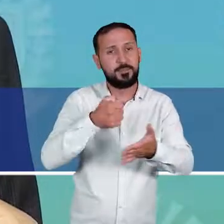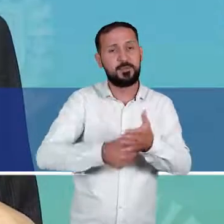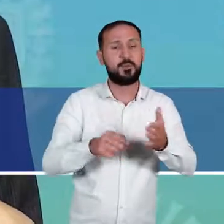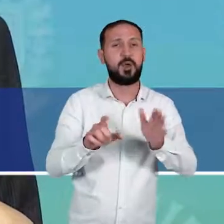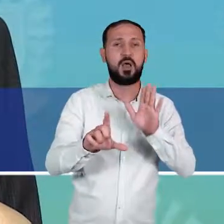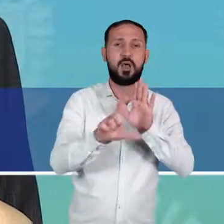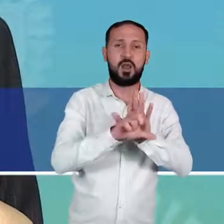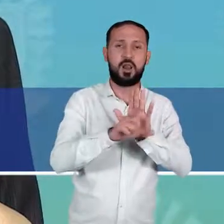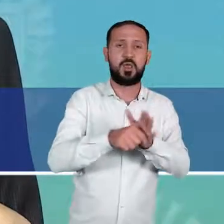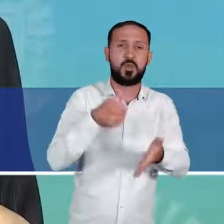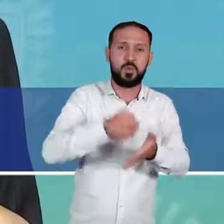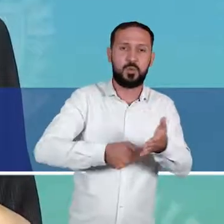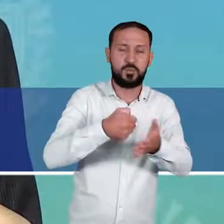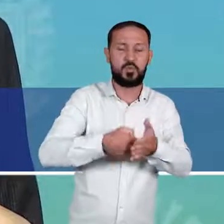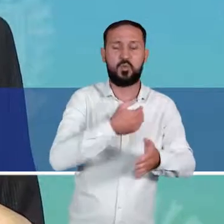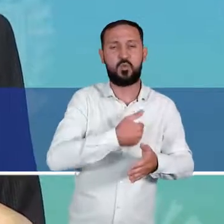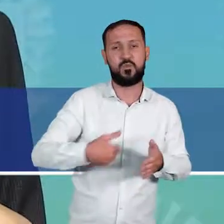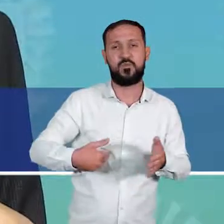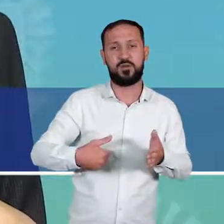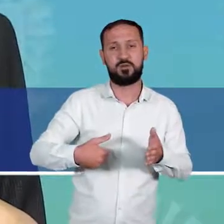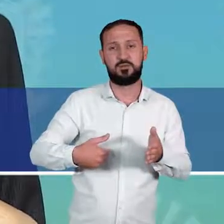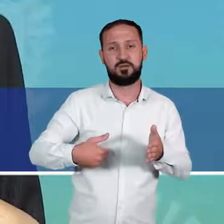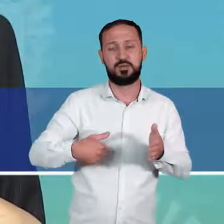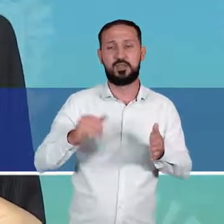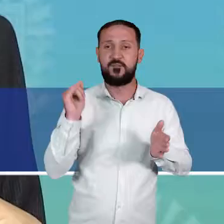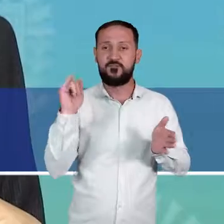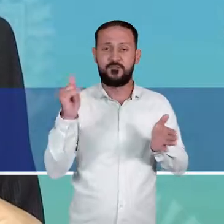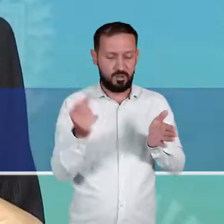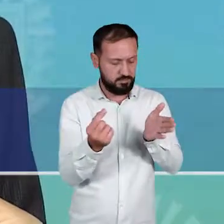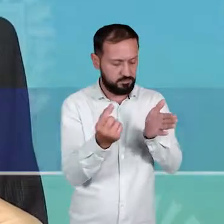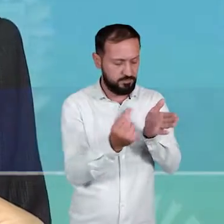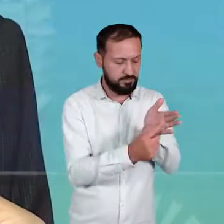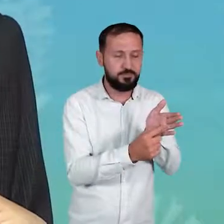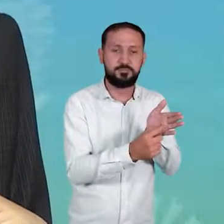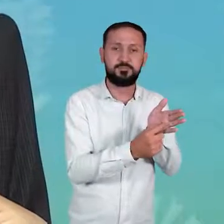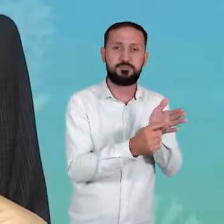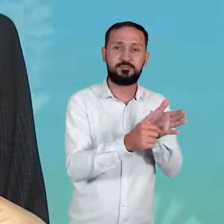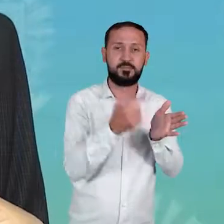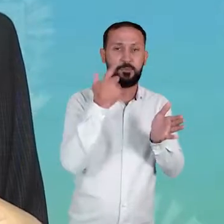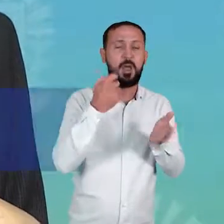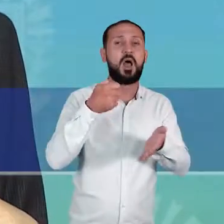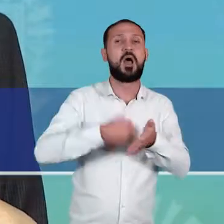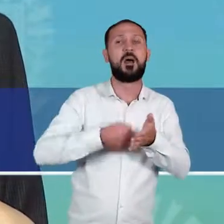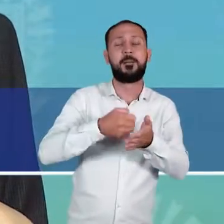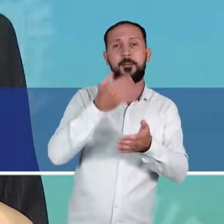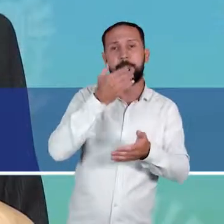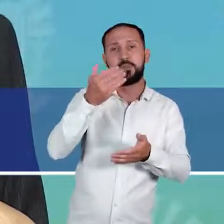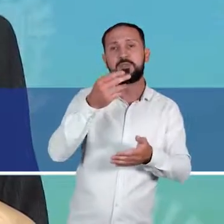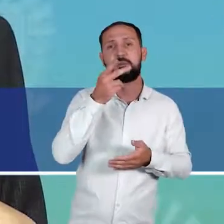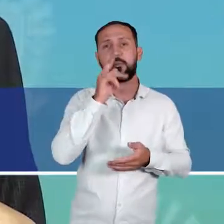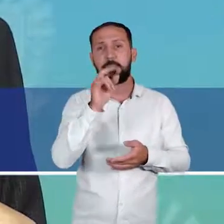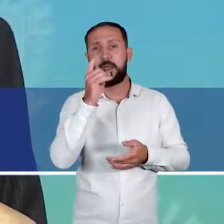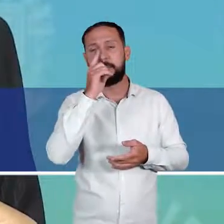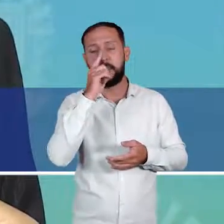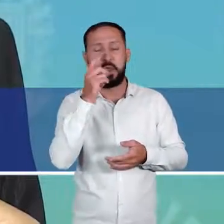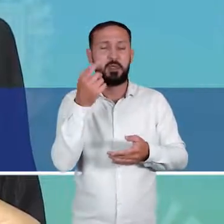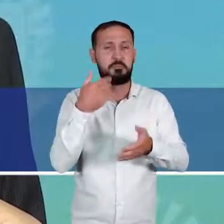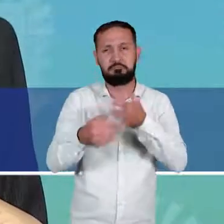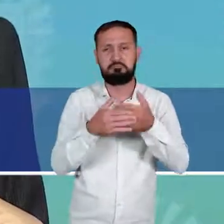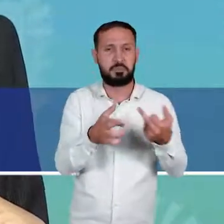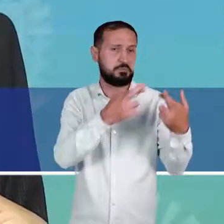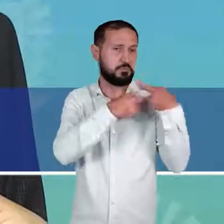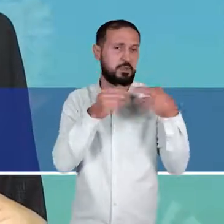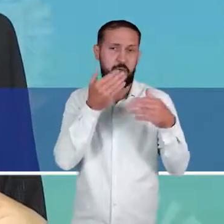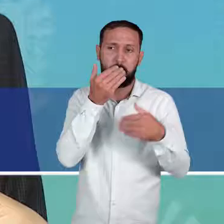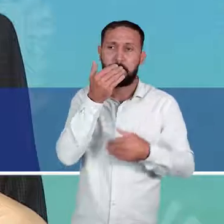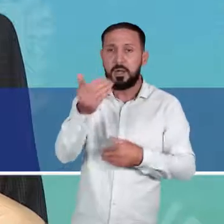que obriga o governo do estado a fazer constar isso a requerimento dos pais ou